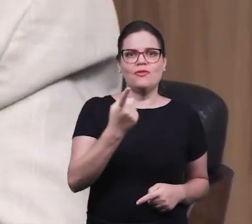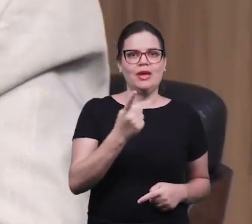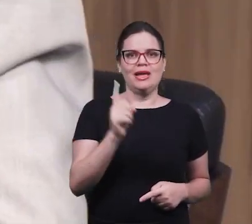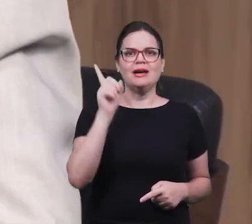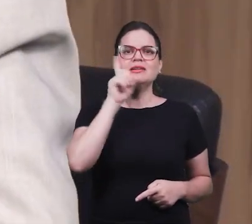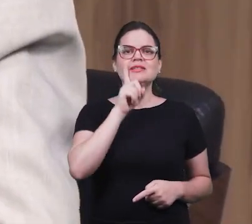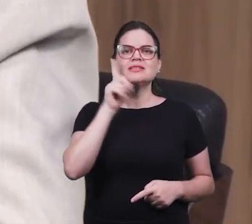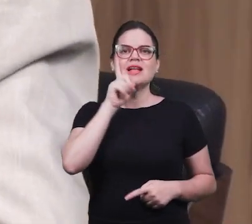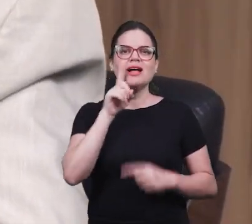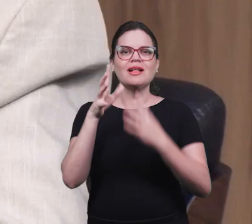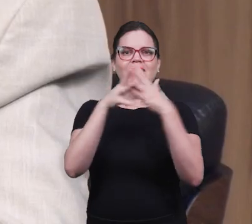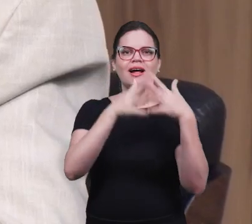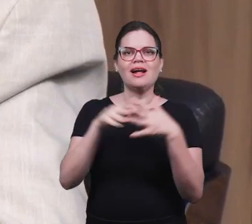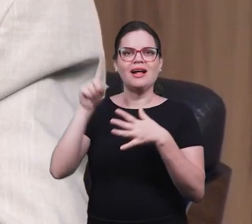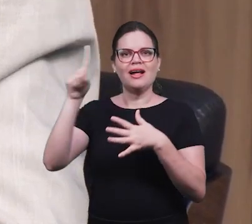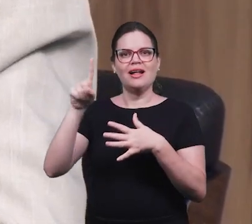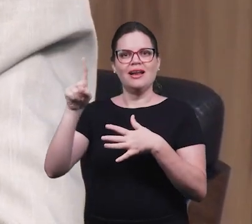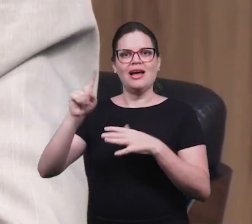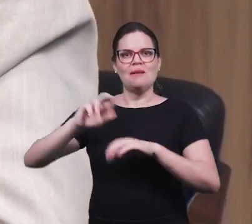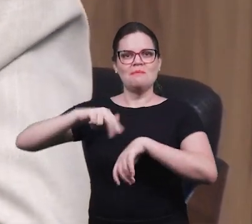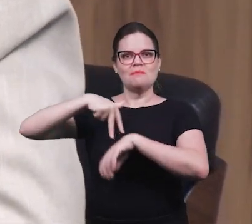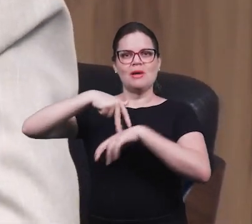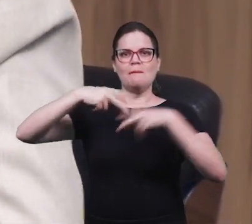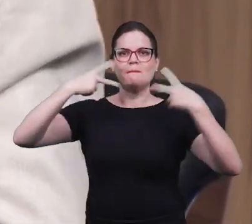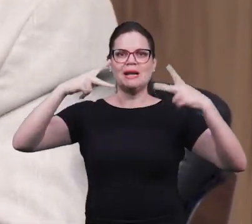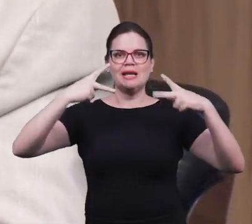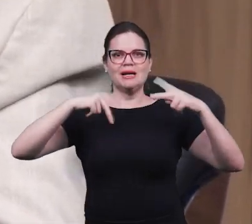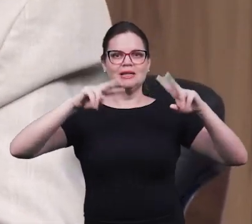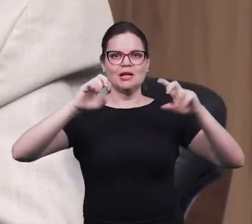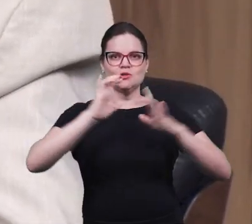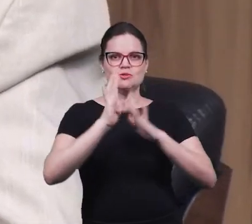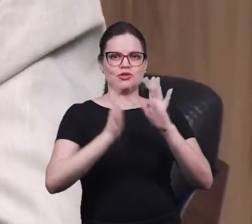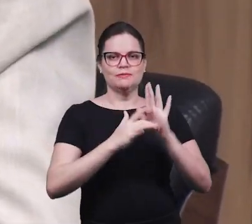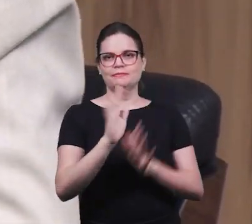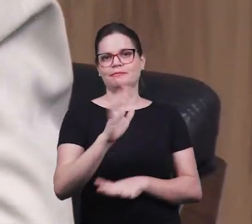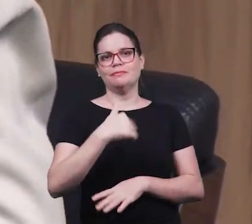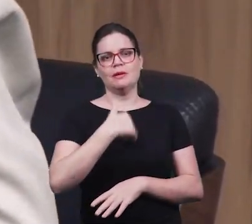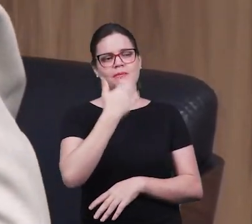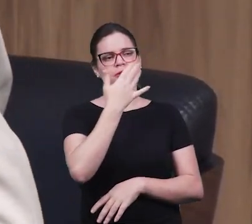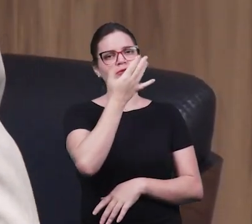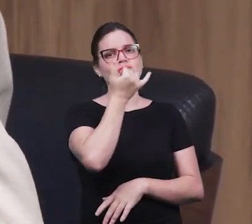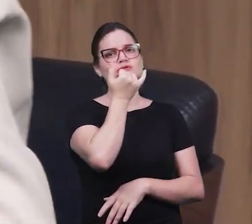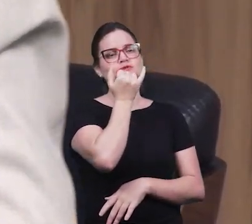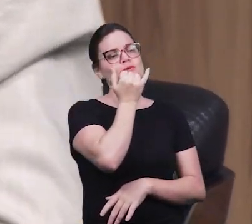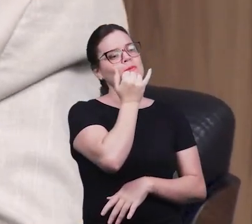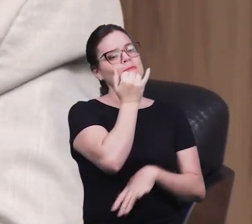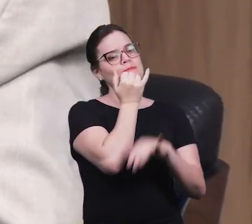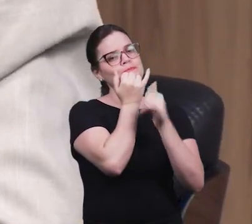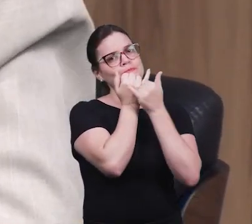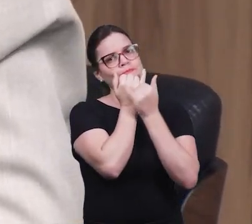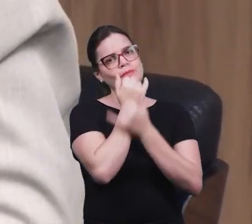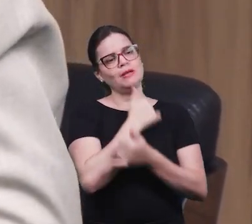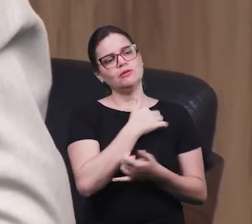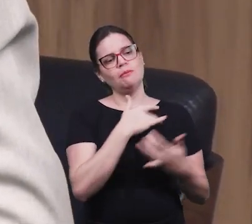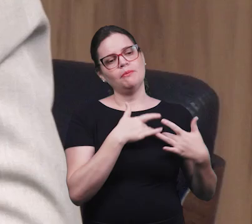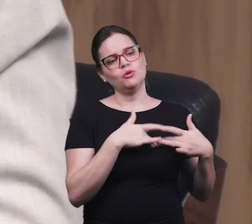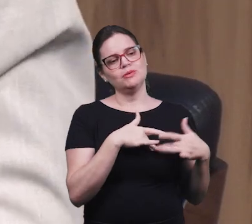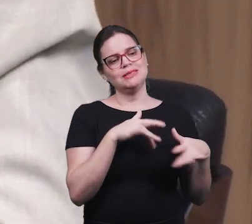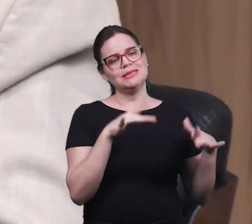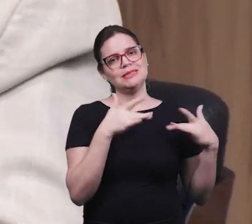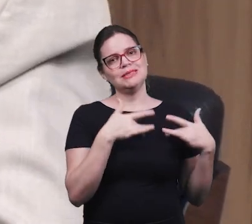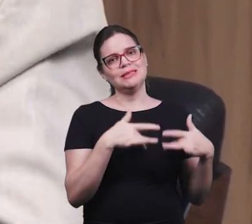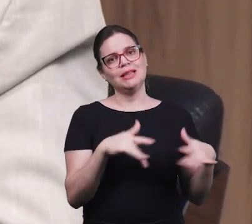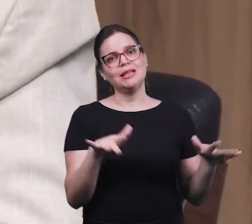líderes, eles não estão falando de Jesus, eles estão se desculpando. Eles estão querendo dizer que eles não são aquilo, que eles são bonzinhos, que